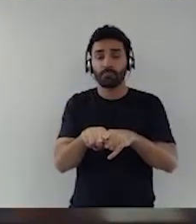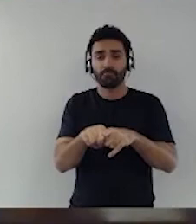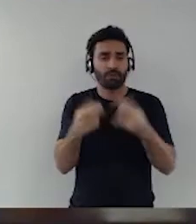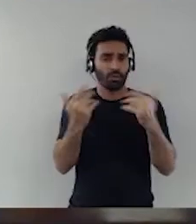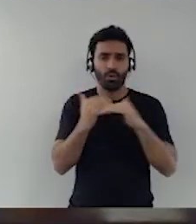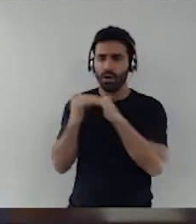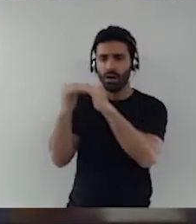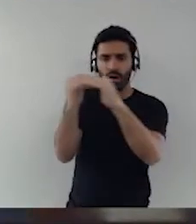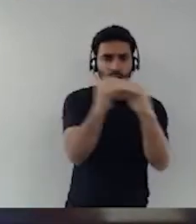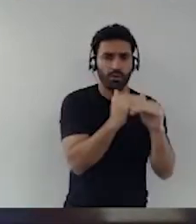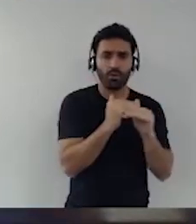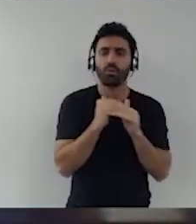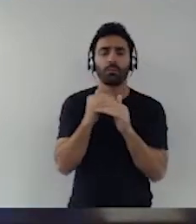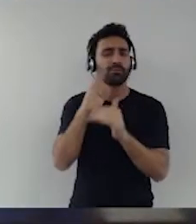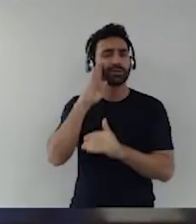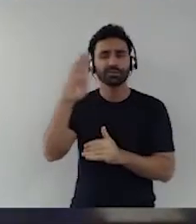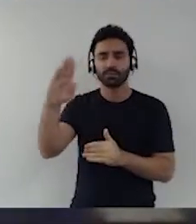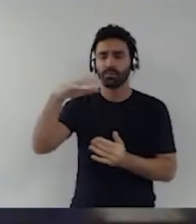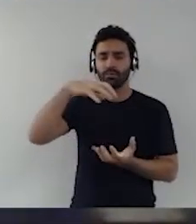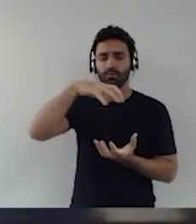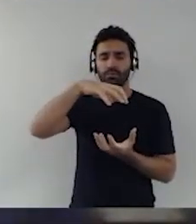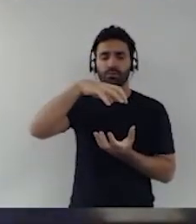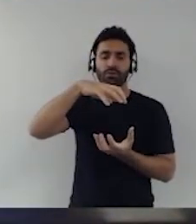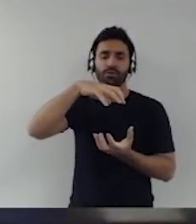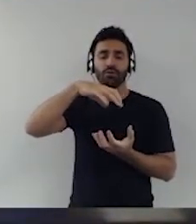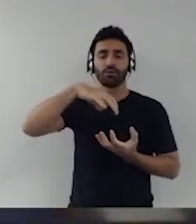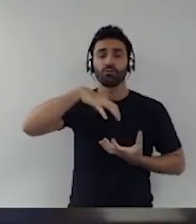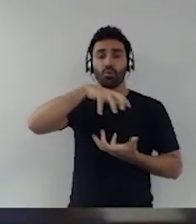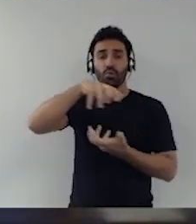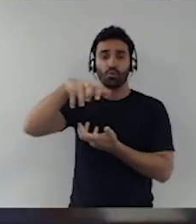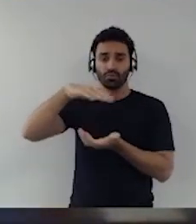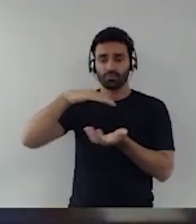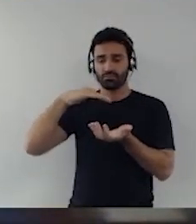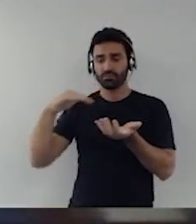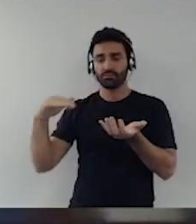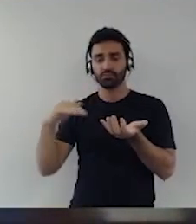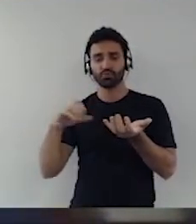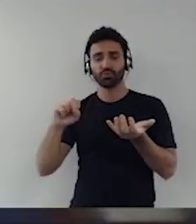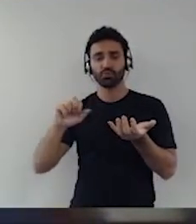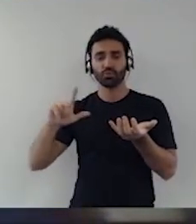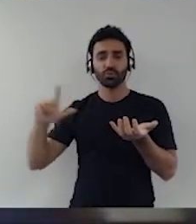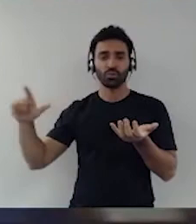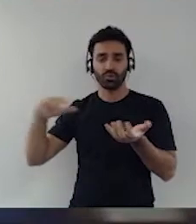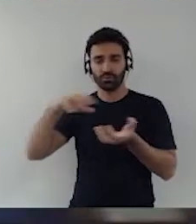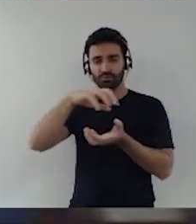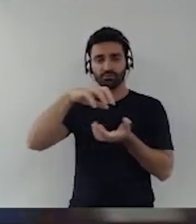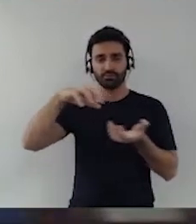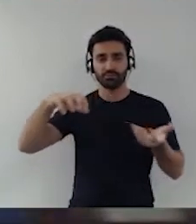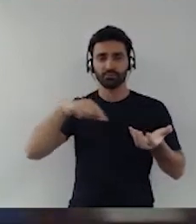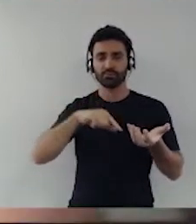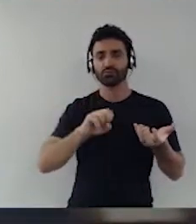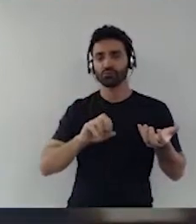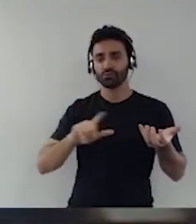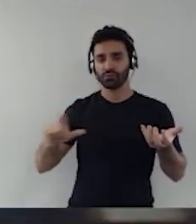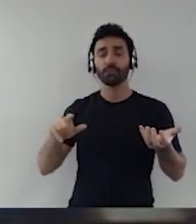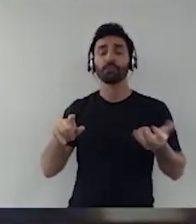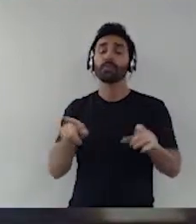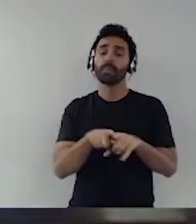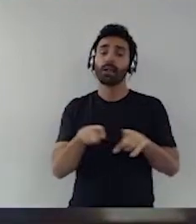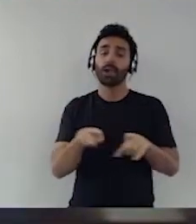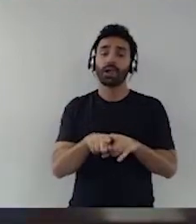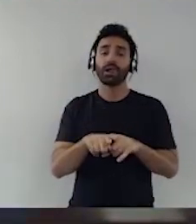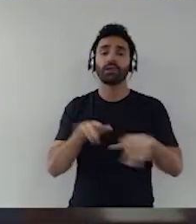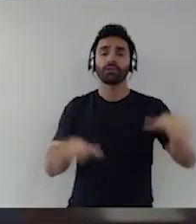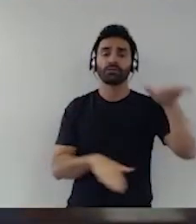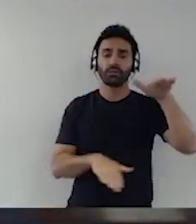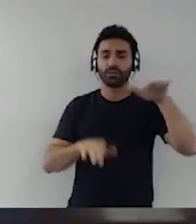horizontalizados na questão do hemisfério sul, a questão étnico-racial, a questão da desigualdade de gênero junto aos